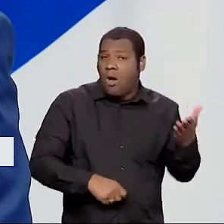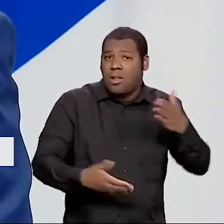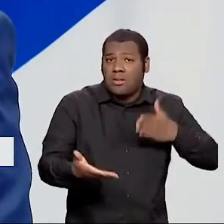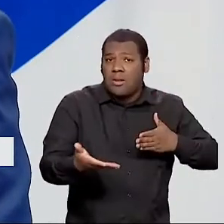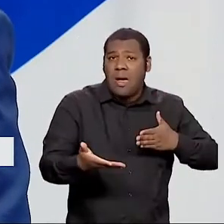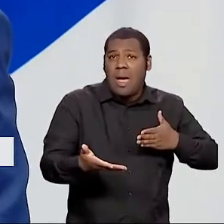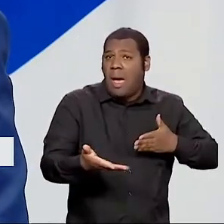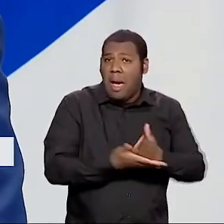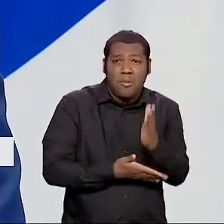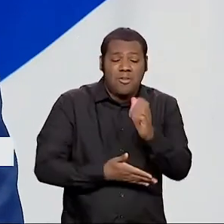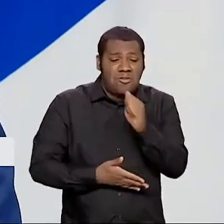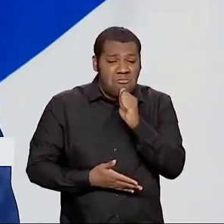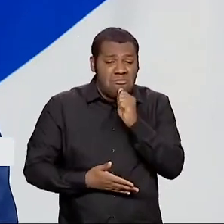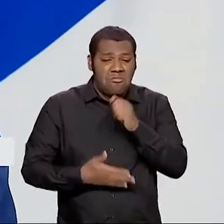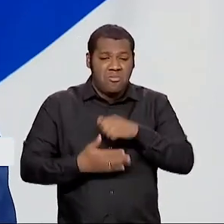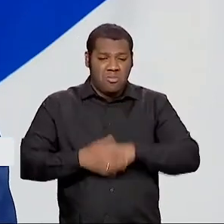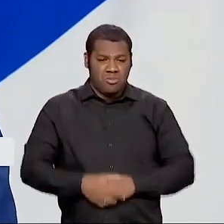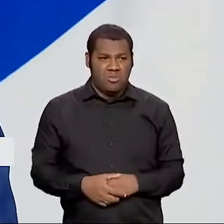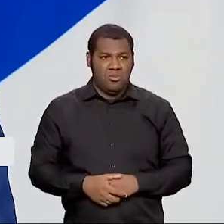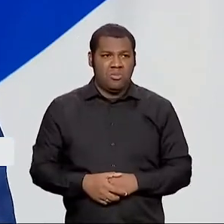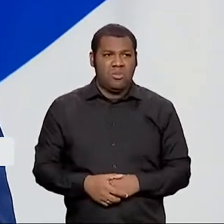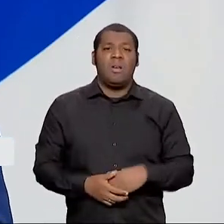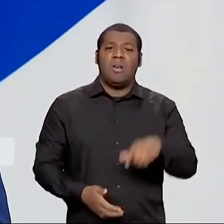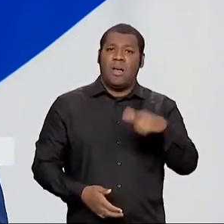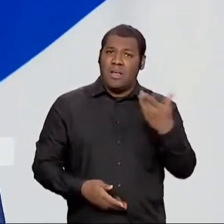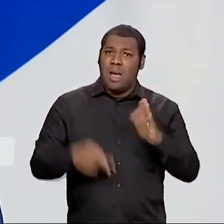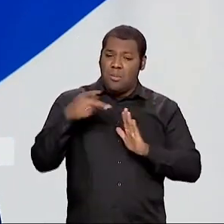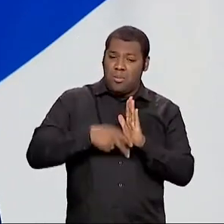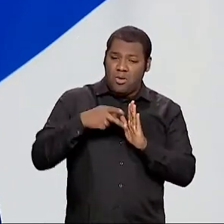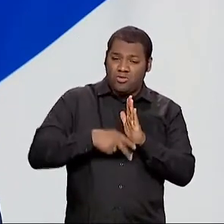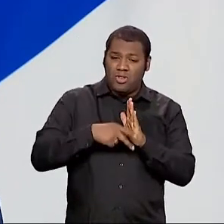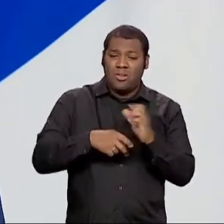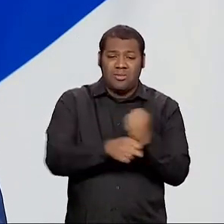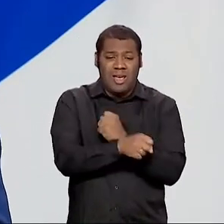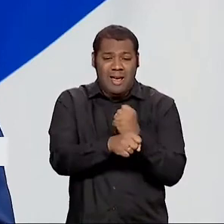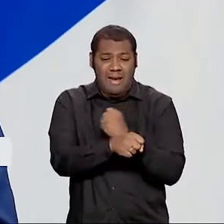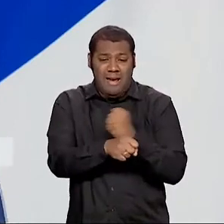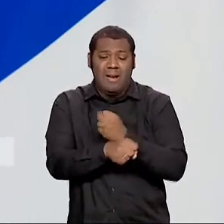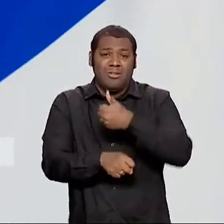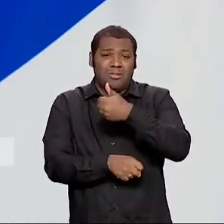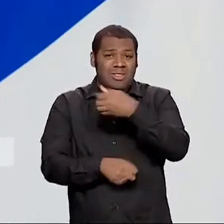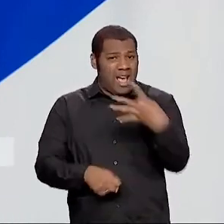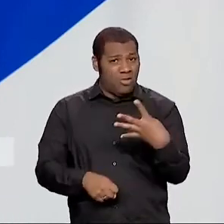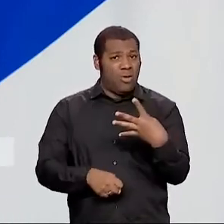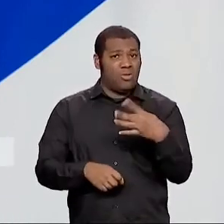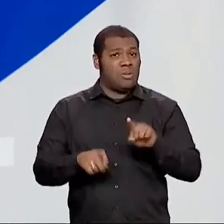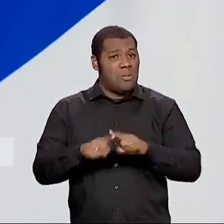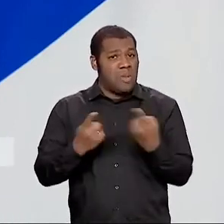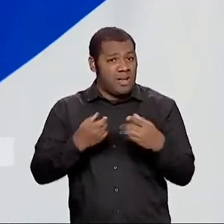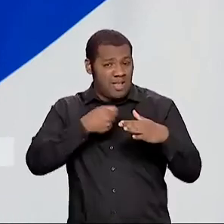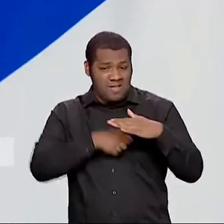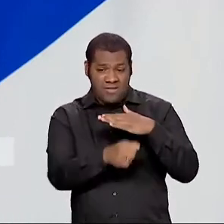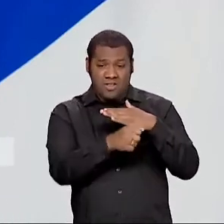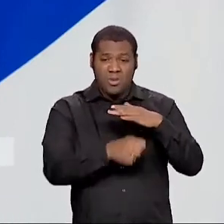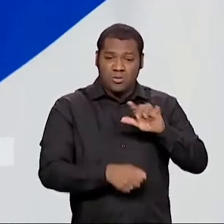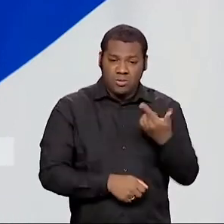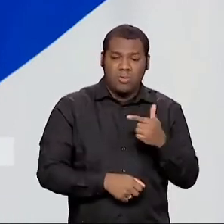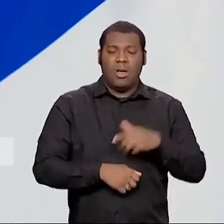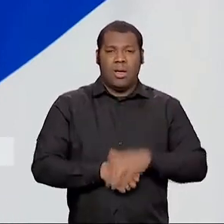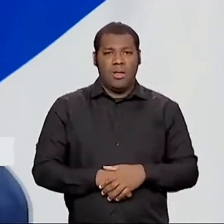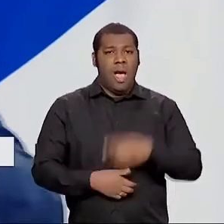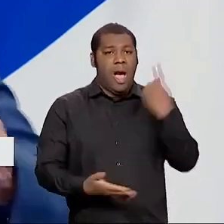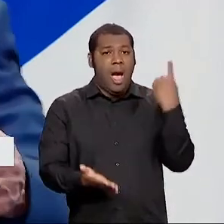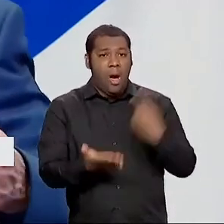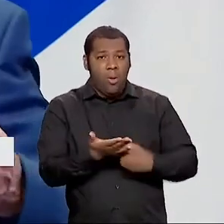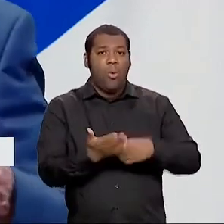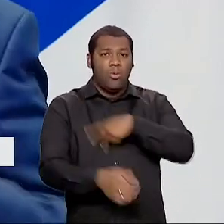2009. Já fazem 14 anos e até agora não saiu dinheiro. Poderia pegar o Acordo de Paris, que talvez tenha sido uma